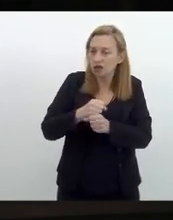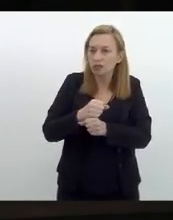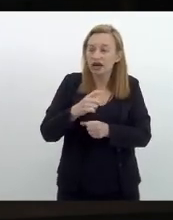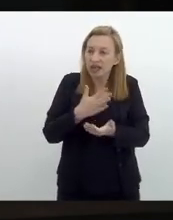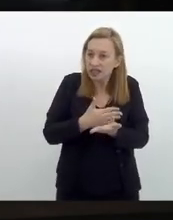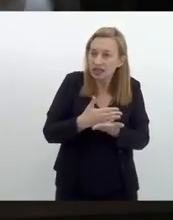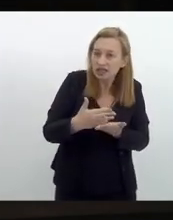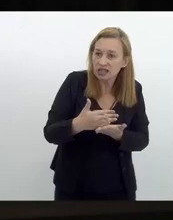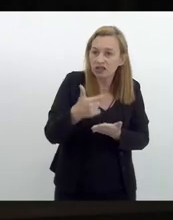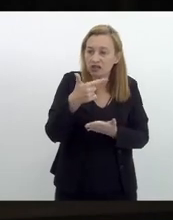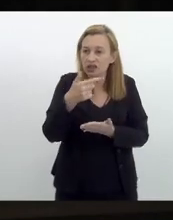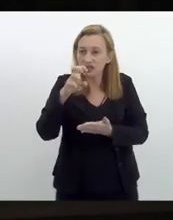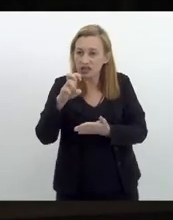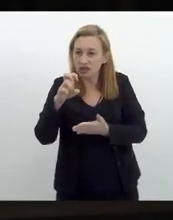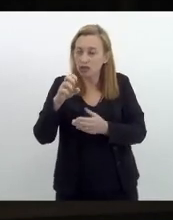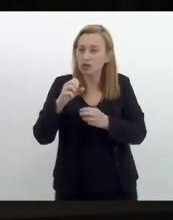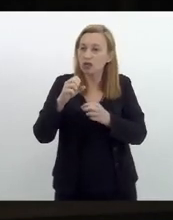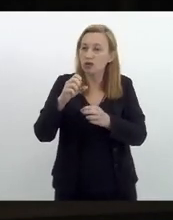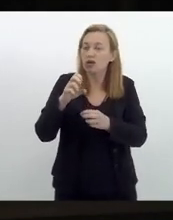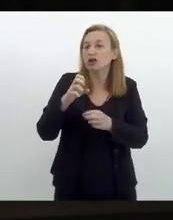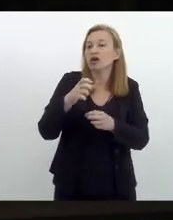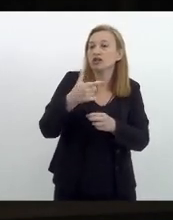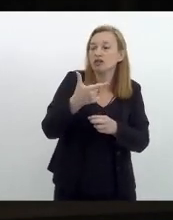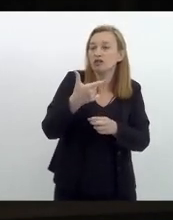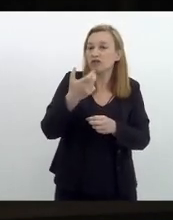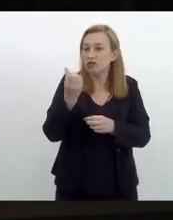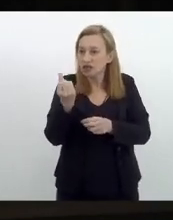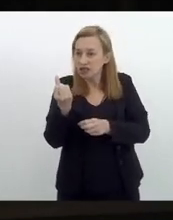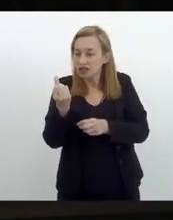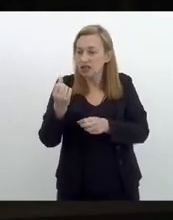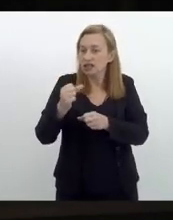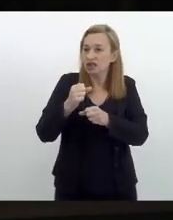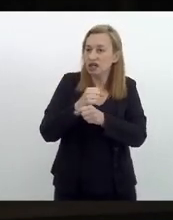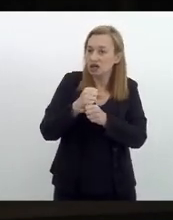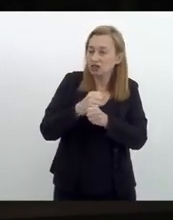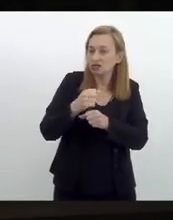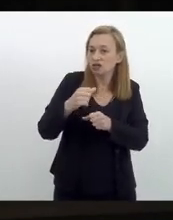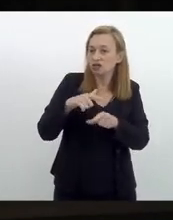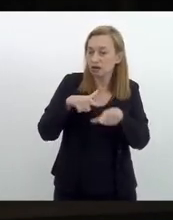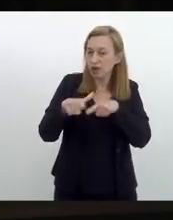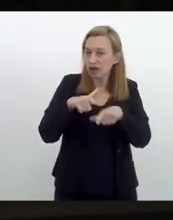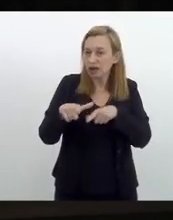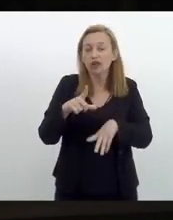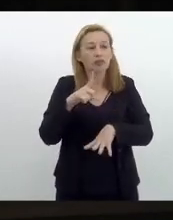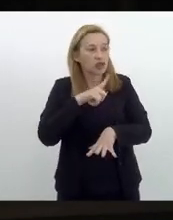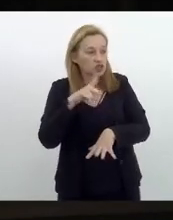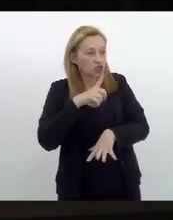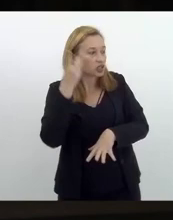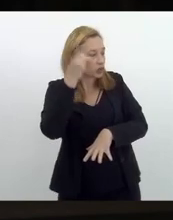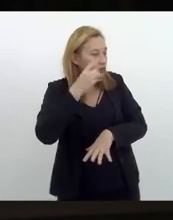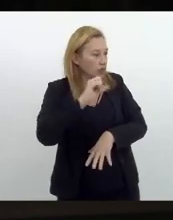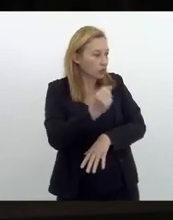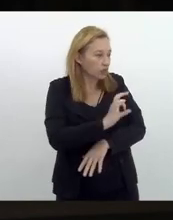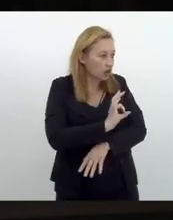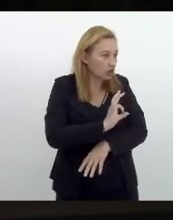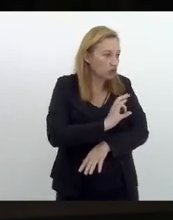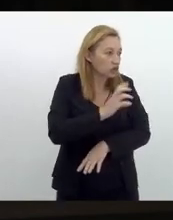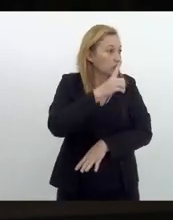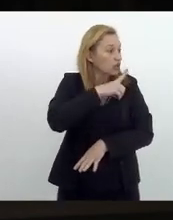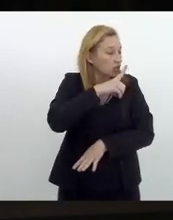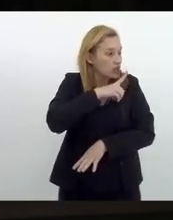25 26 anos se adequa mas existe deputada Márcio como a vossa excelência está defendendo como os delegados defenderam casos